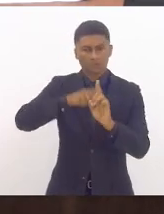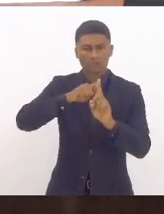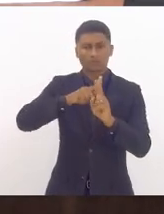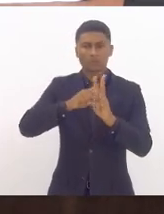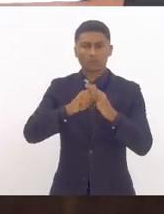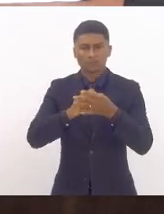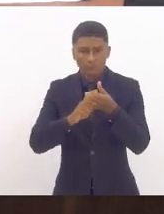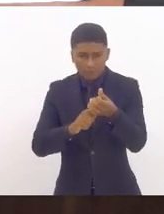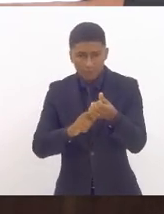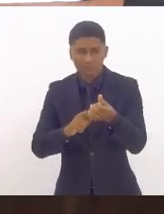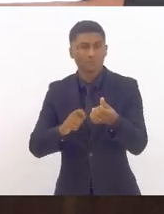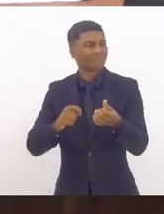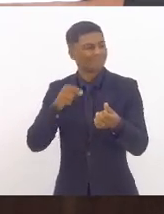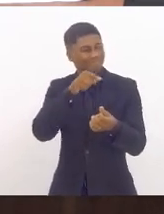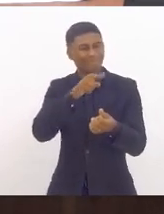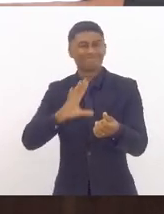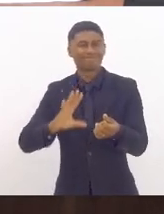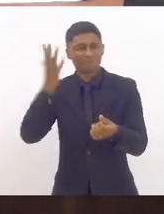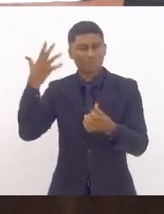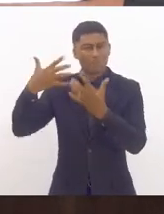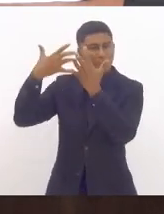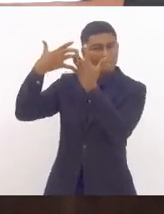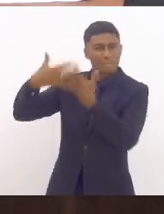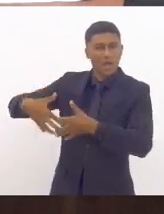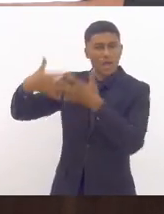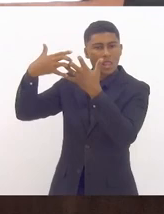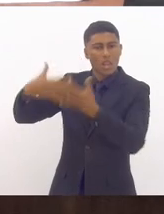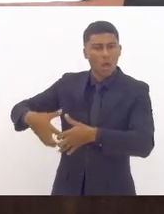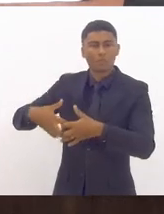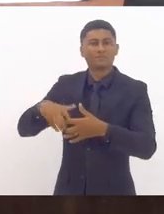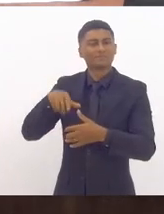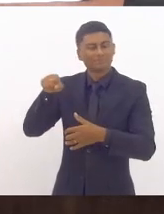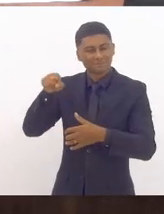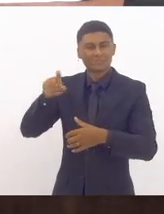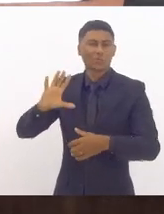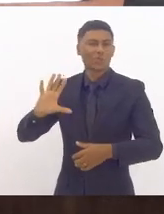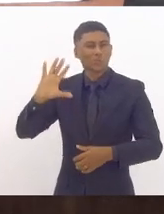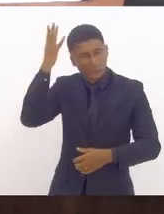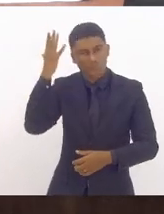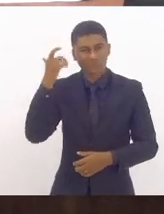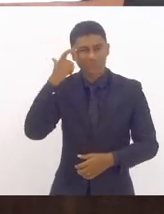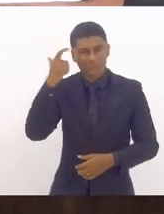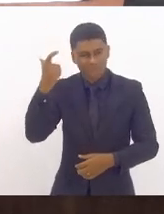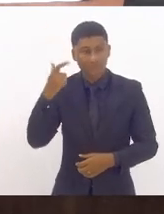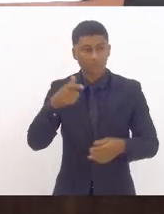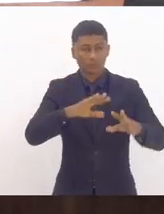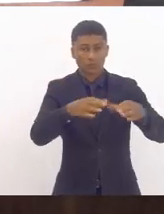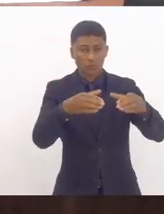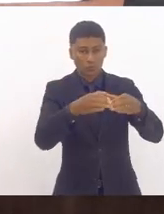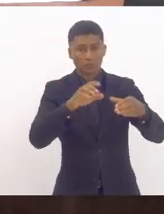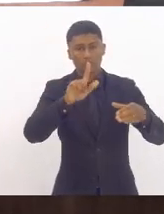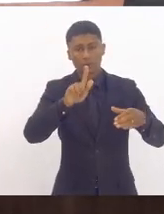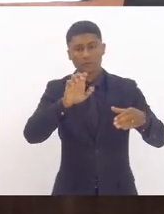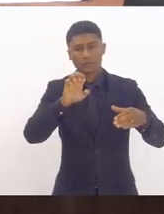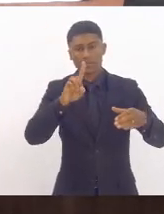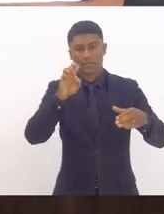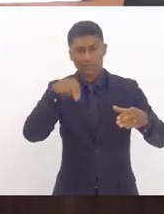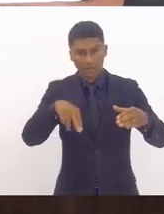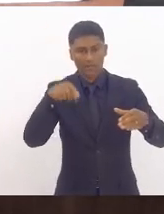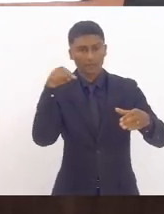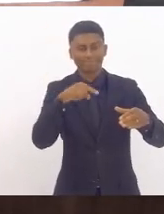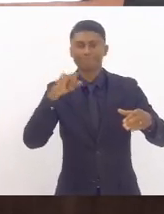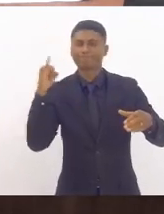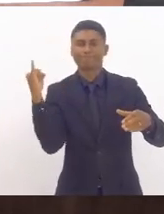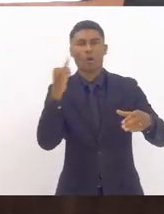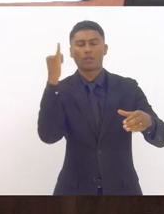maior catástrofe natural de Petrópolis. E o Grupo Especial de Desastres Naturais do GEDEM foi muito importante, Tia